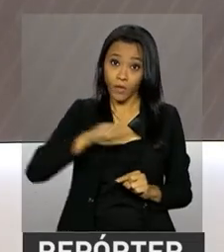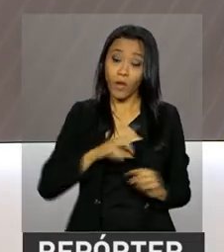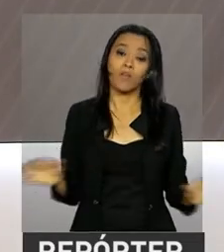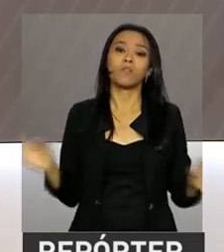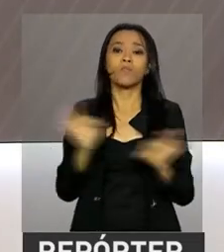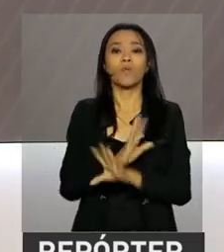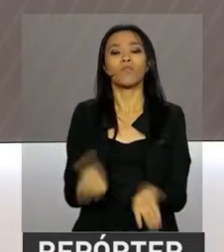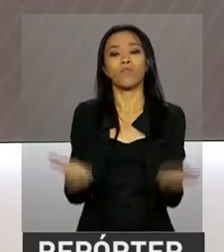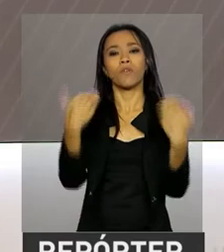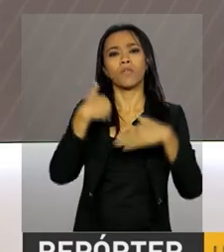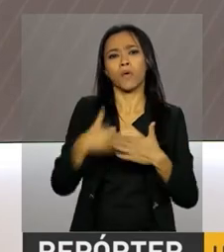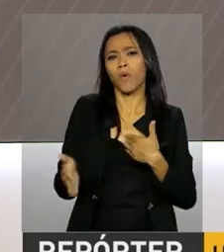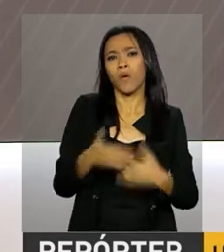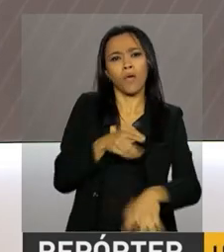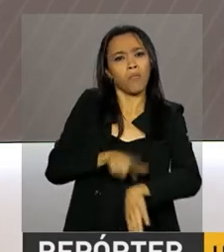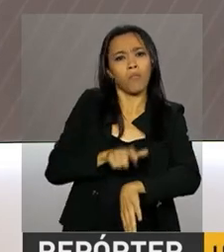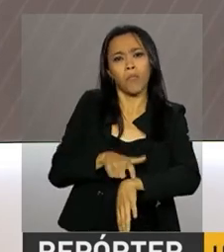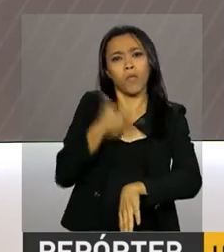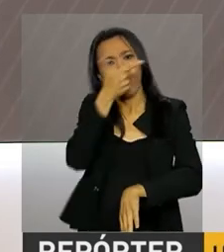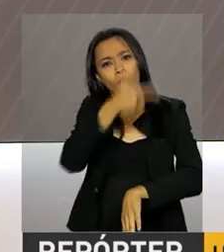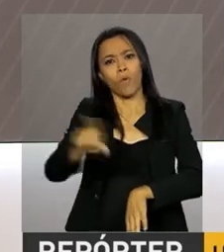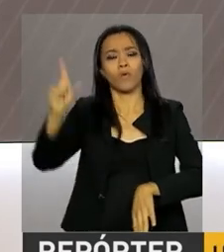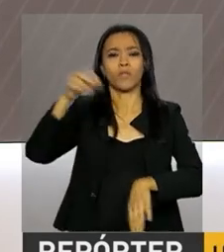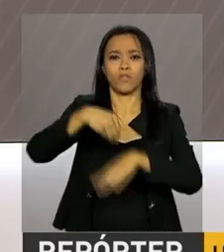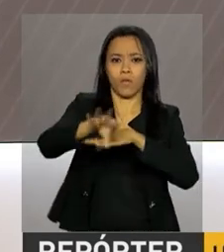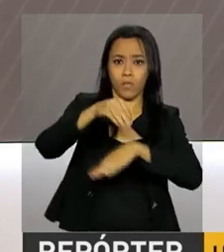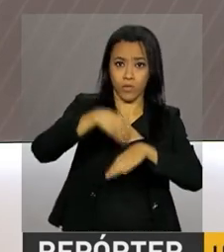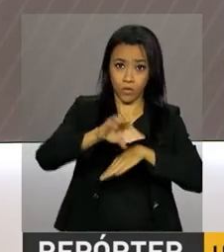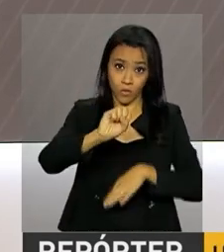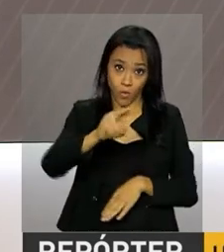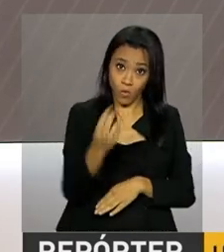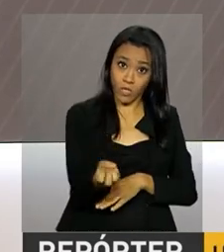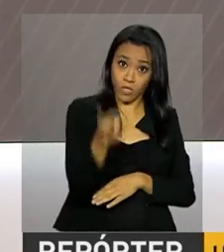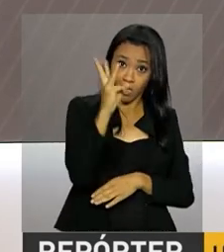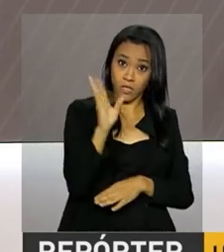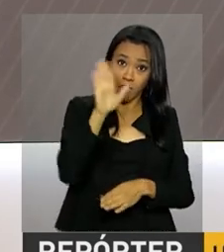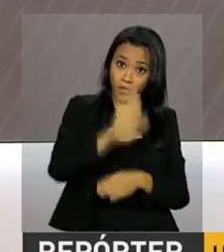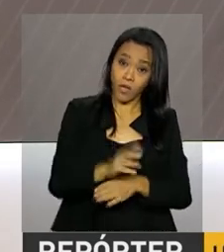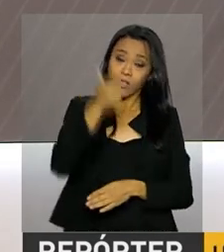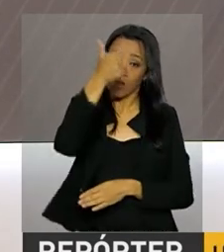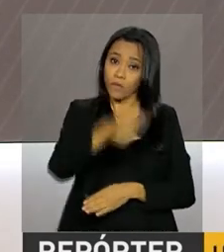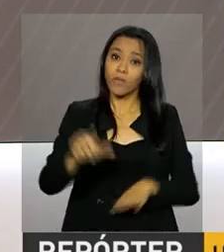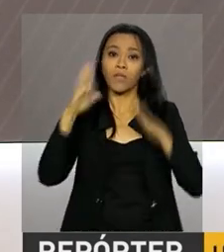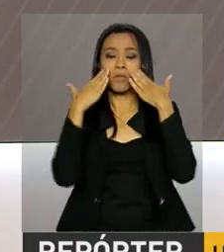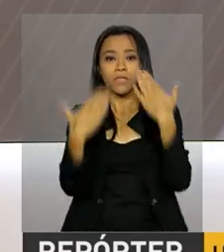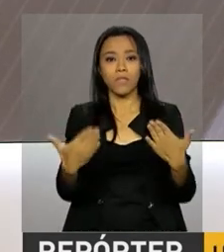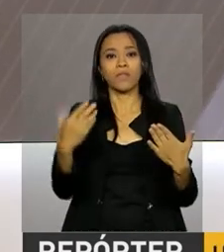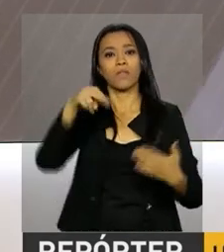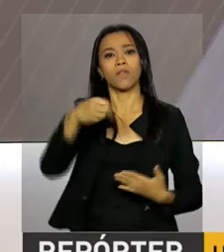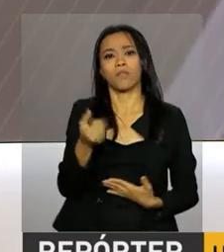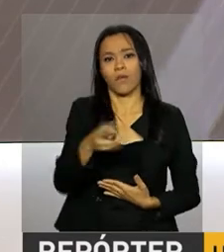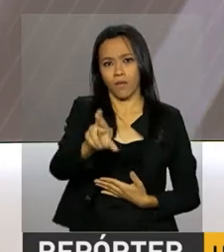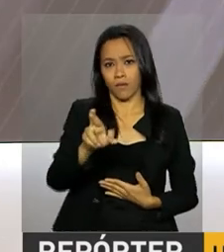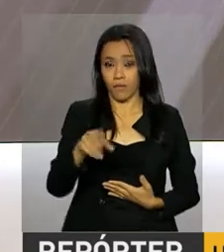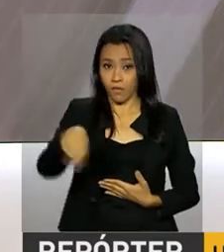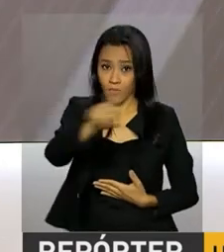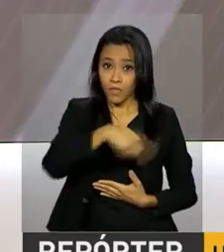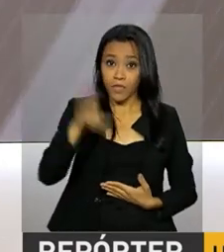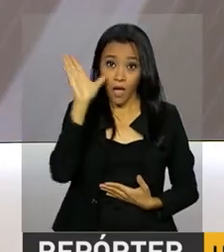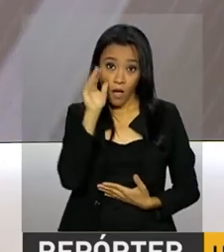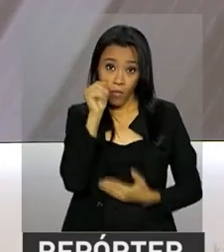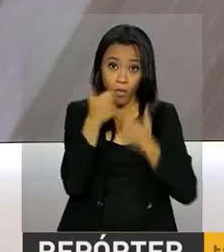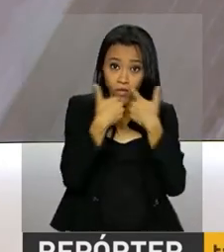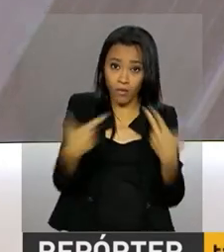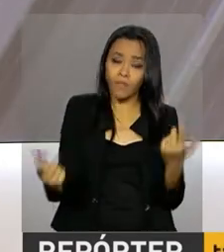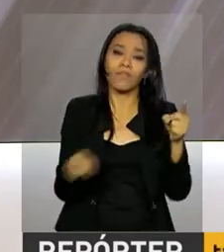por aqui podemos voltar a qualquer momento com outras informações ou às três da tarde na próxima edição do repórter nbr acompanhe também